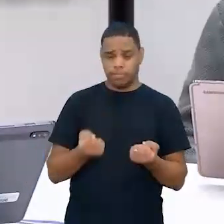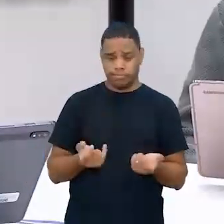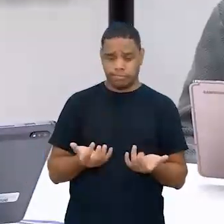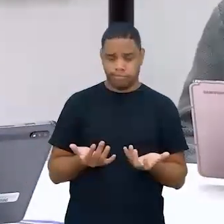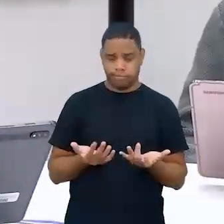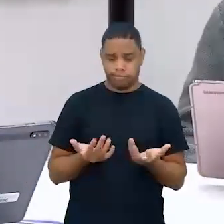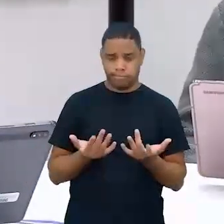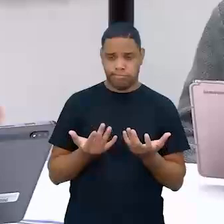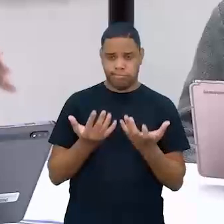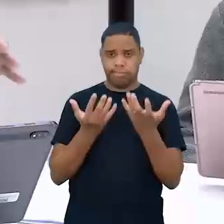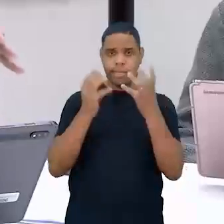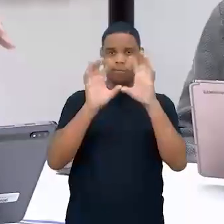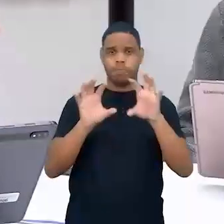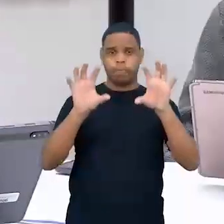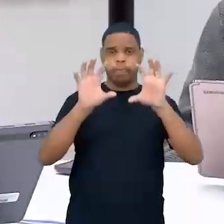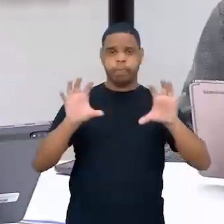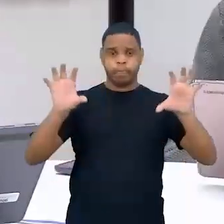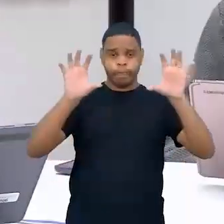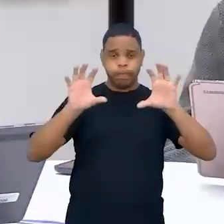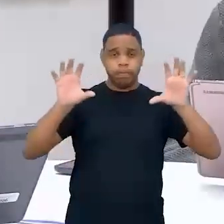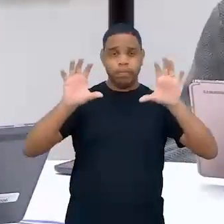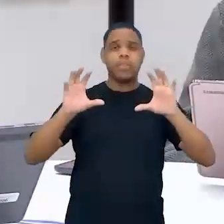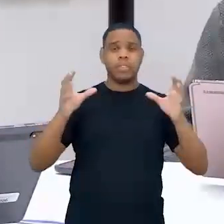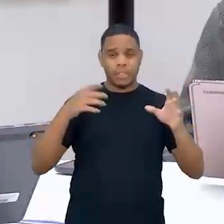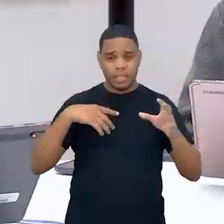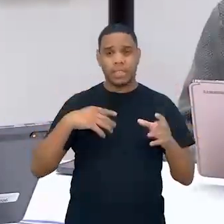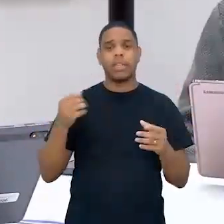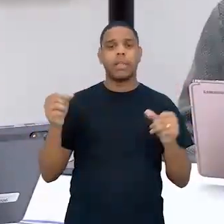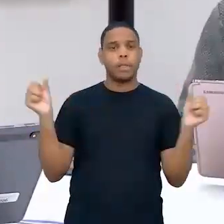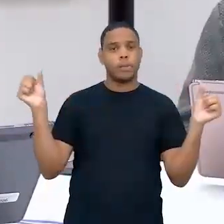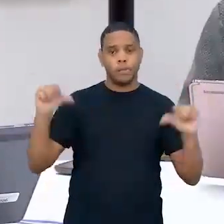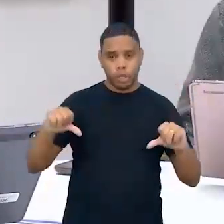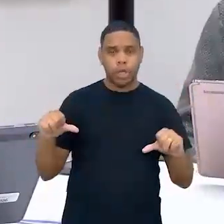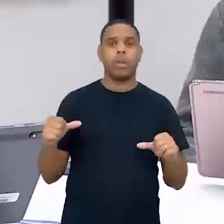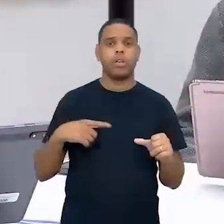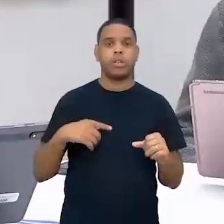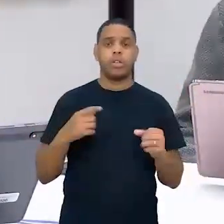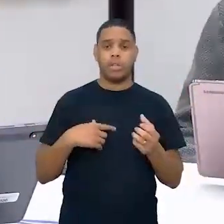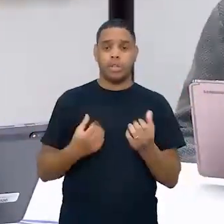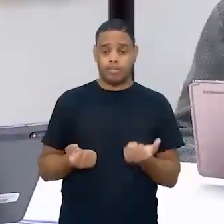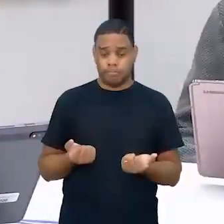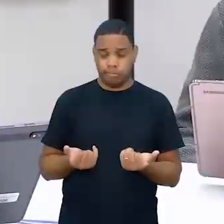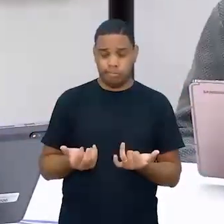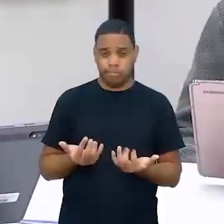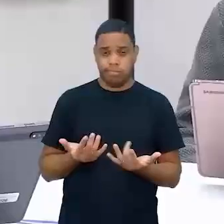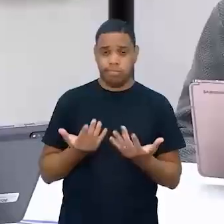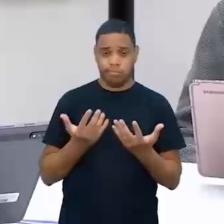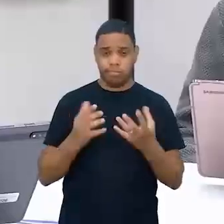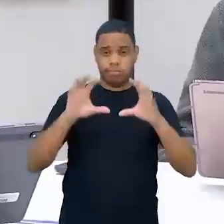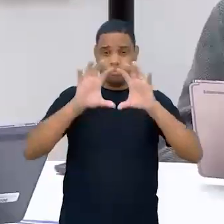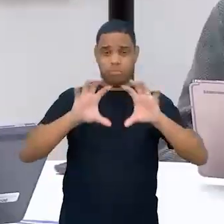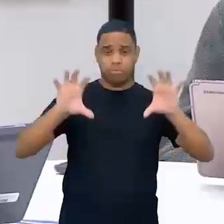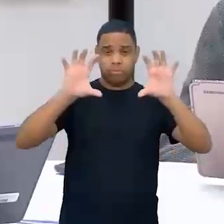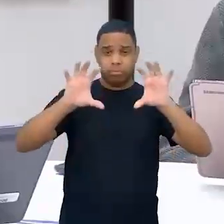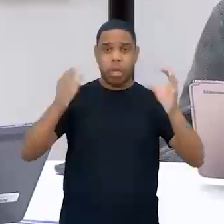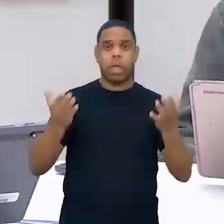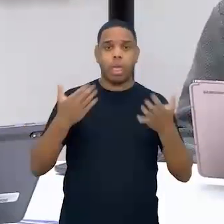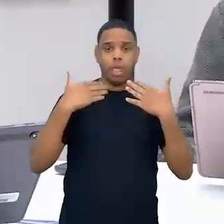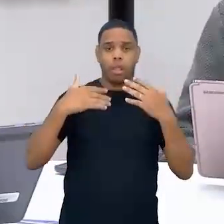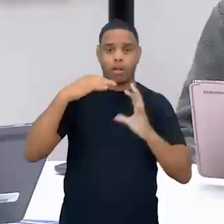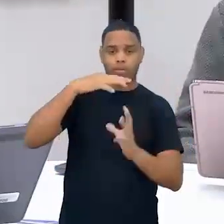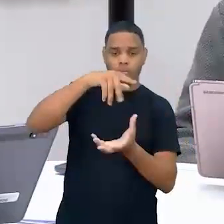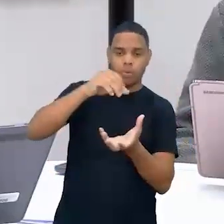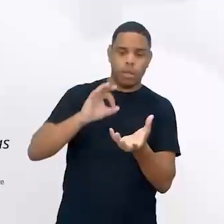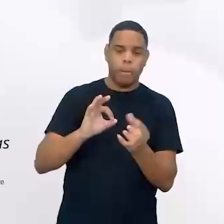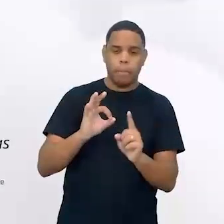gera carbono e tal, a gente ajuda a adensar a atmosfera, e isso retém o calor e a Terra esquenta. Vou pedir para colocar